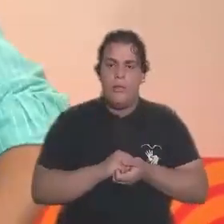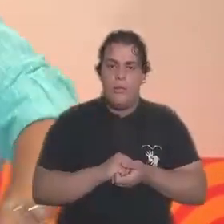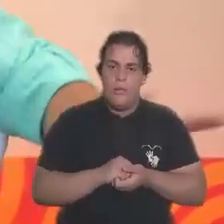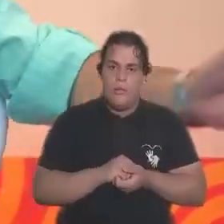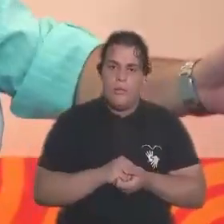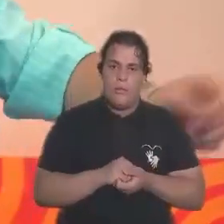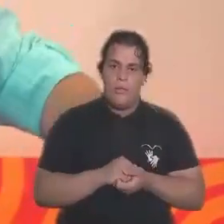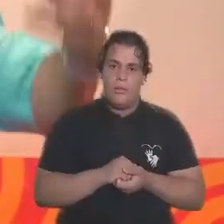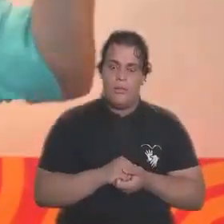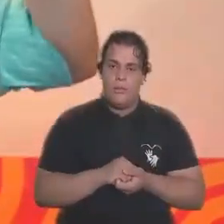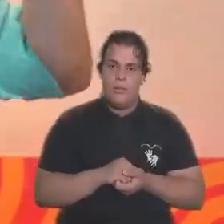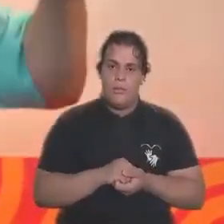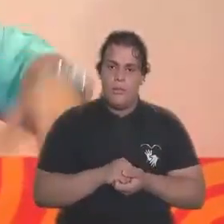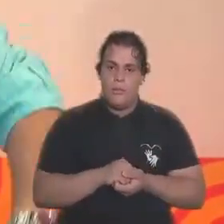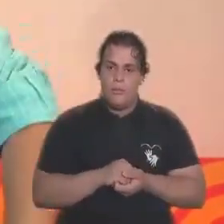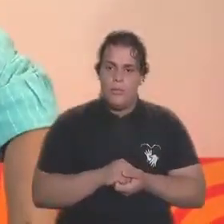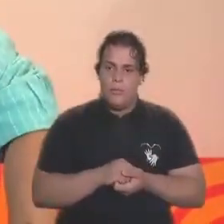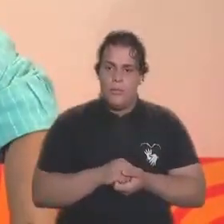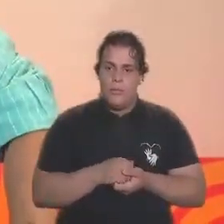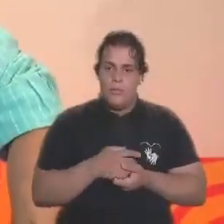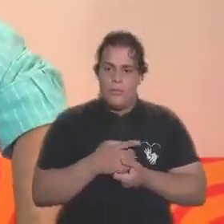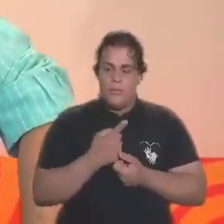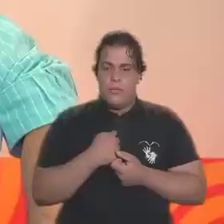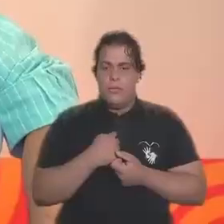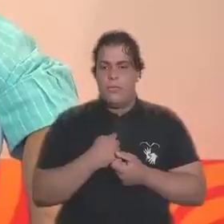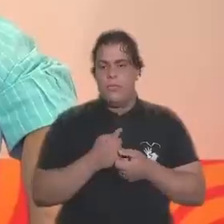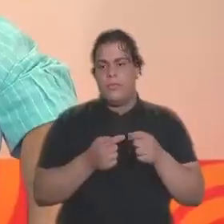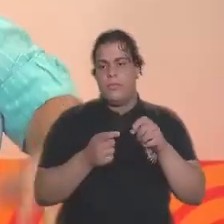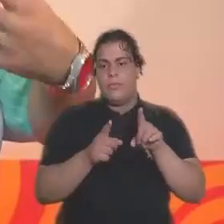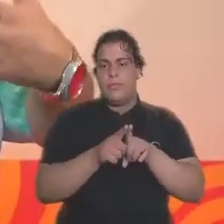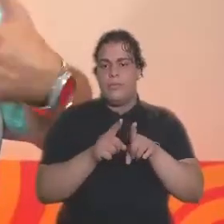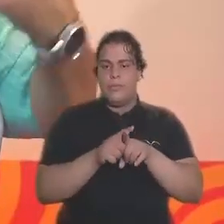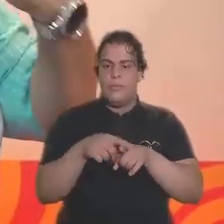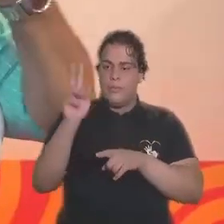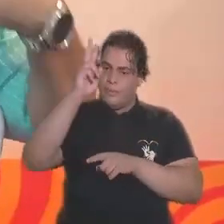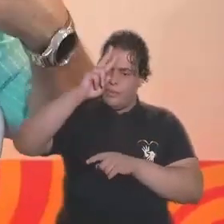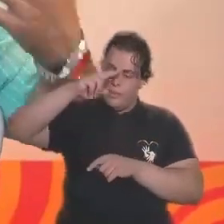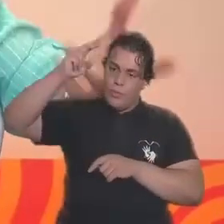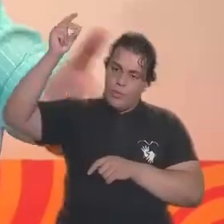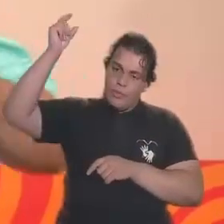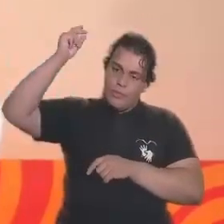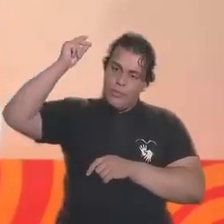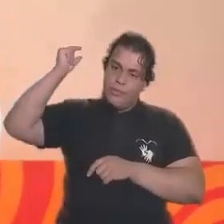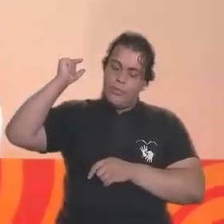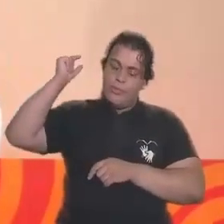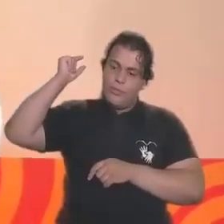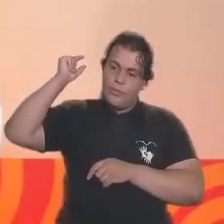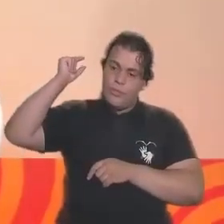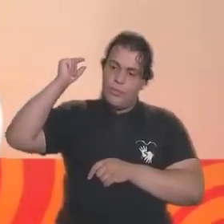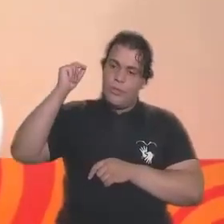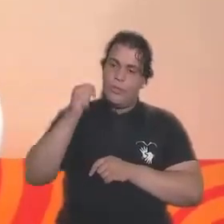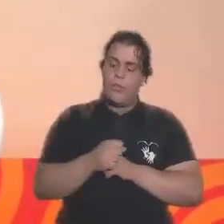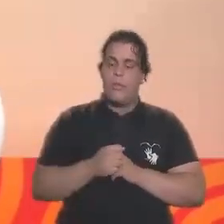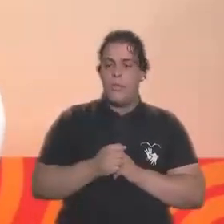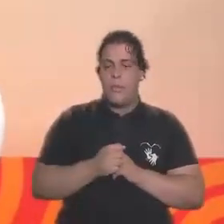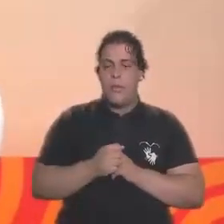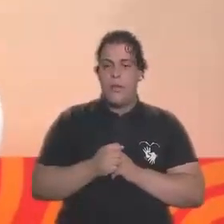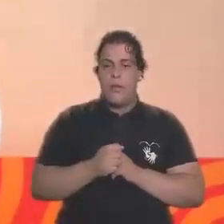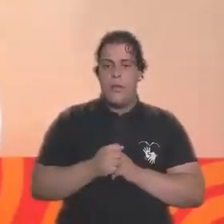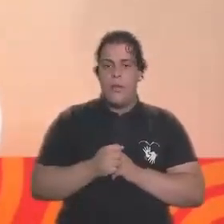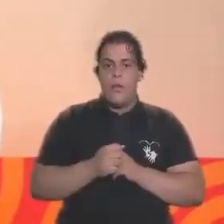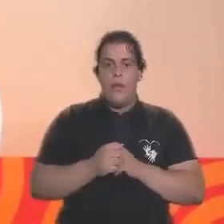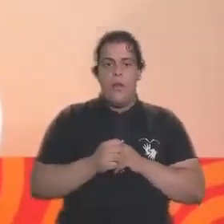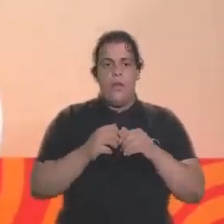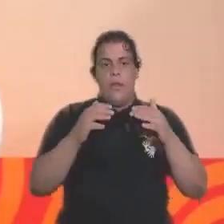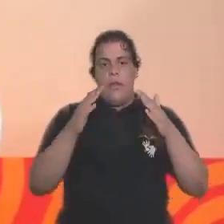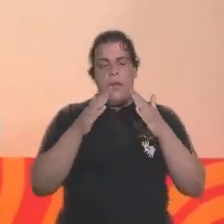floresta. E isso que o Guto falou, eu também remeti lá atrás. Antigamente, na nossa época, eu estou com 40 anos, toda casa de